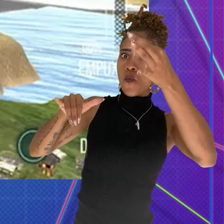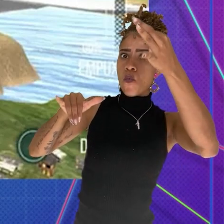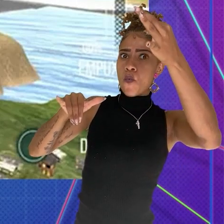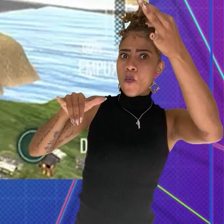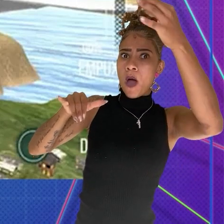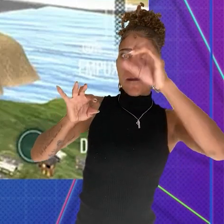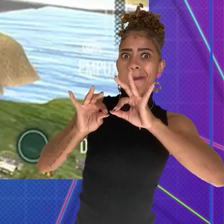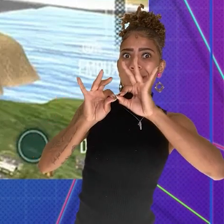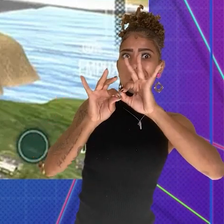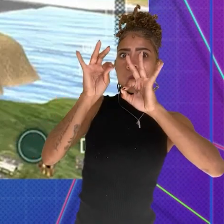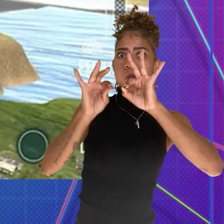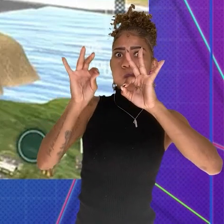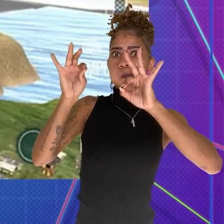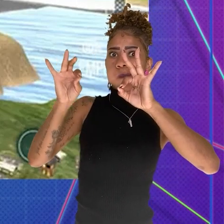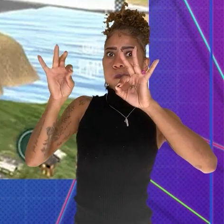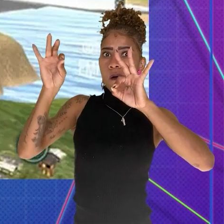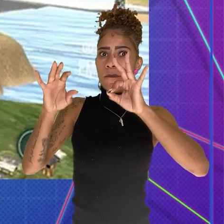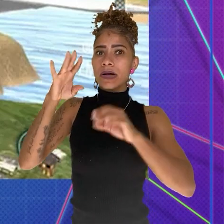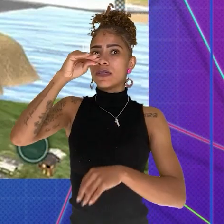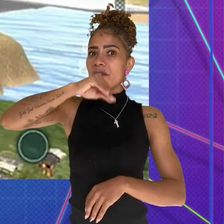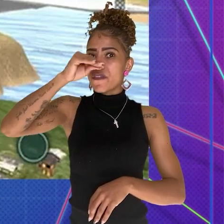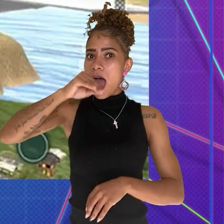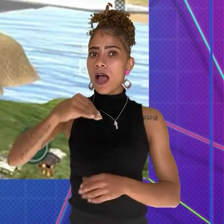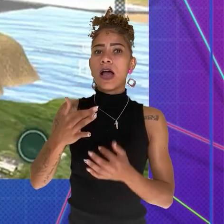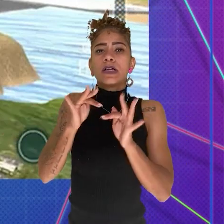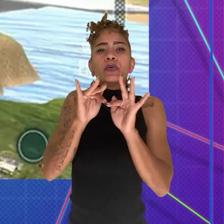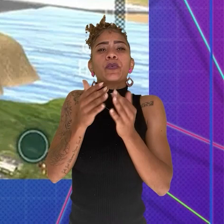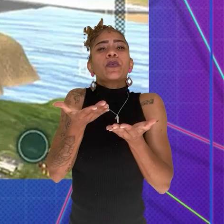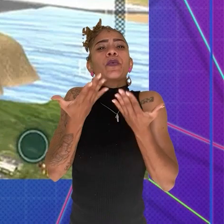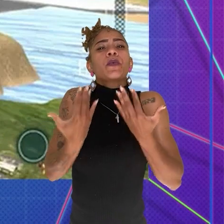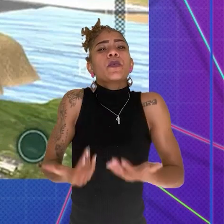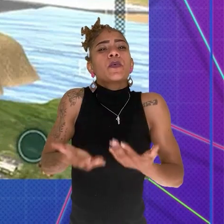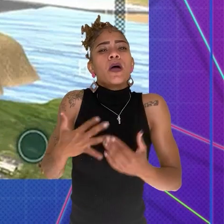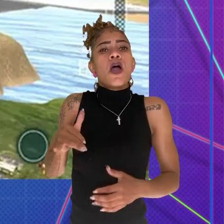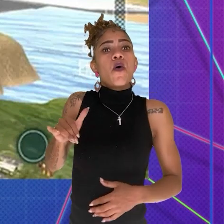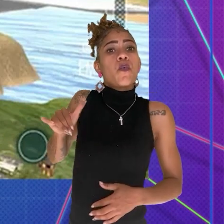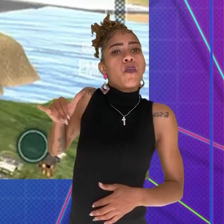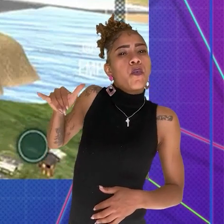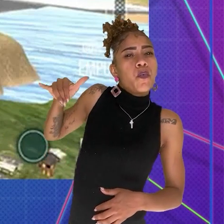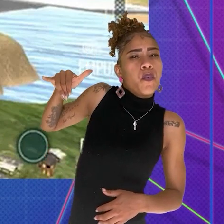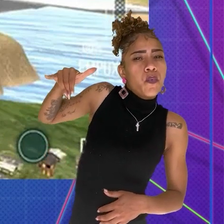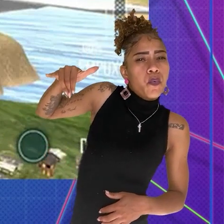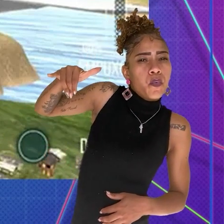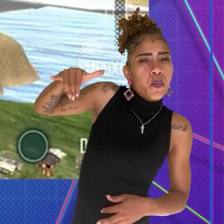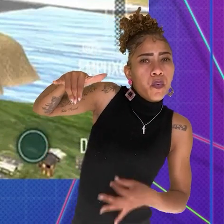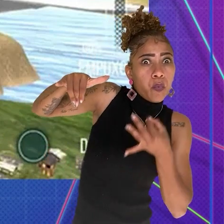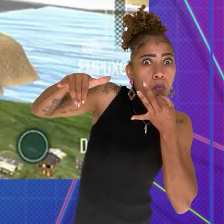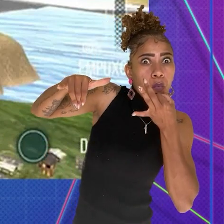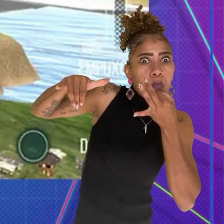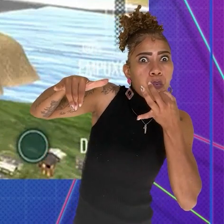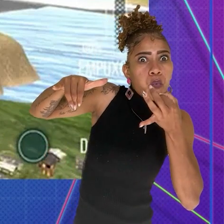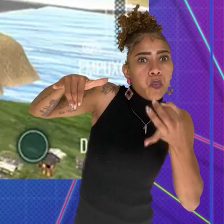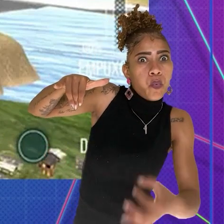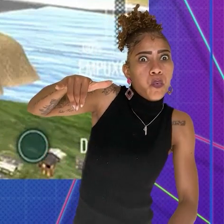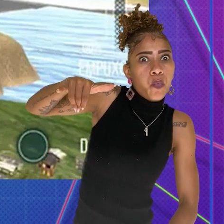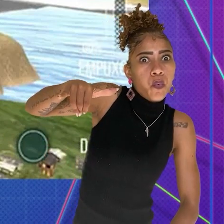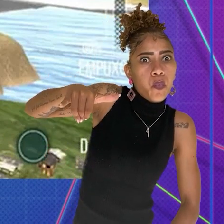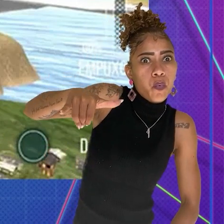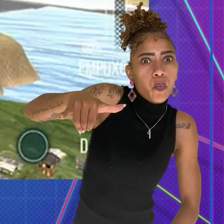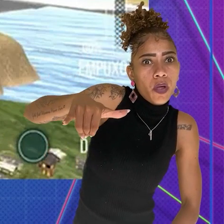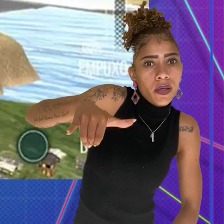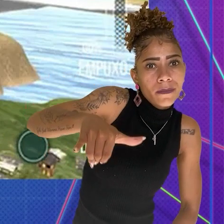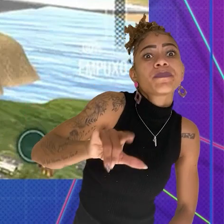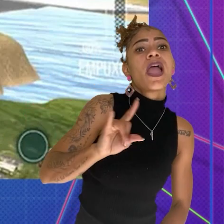gravidade afeta as ondas sonoras, fazendo com que elas sejam mais fracas e suaves. Já quando o avião desce, o som se torna mais intenso e